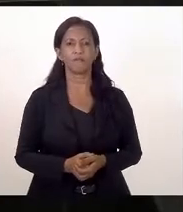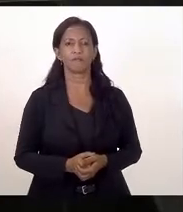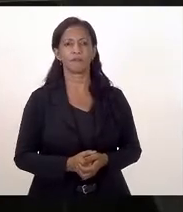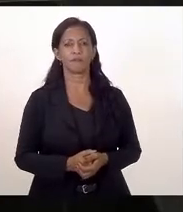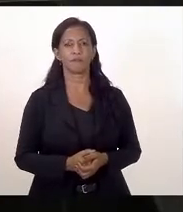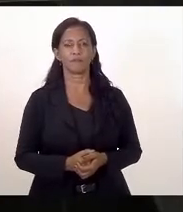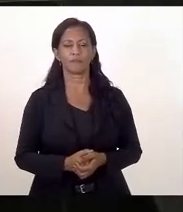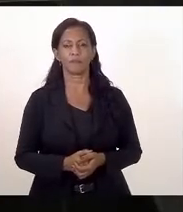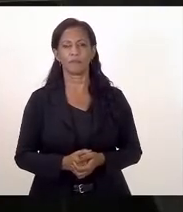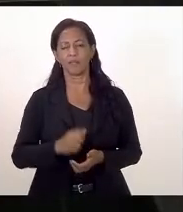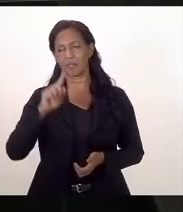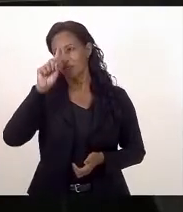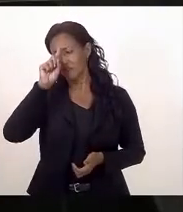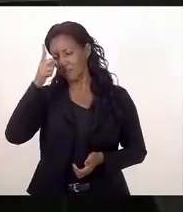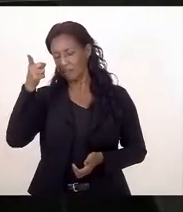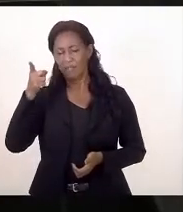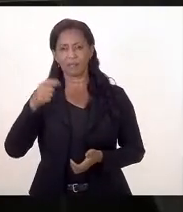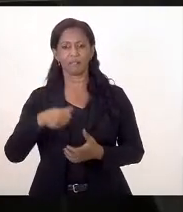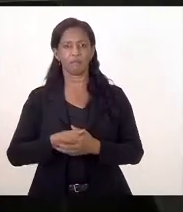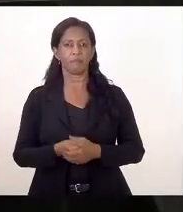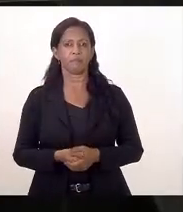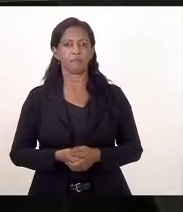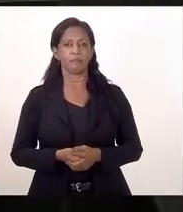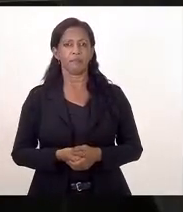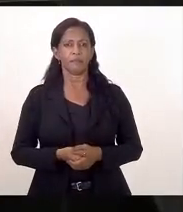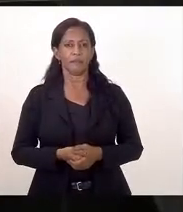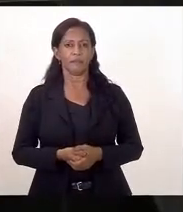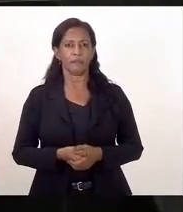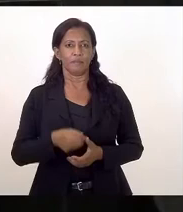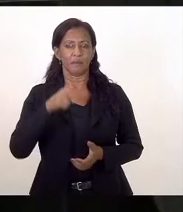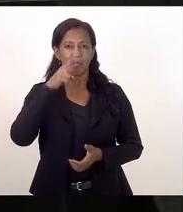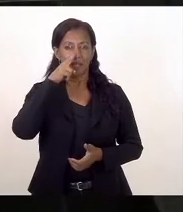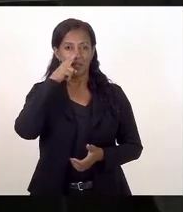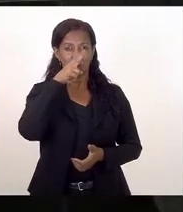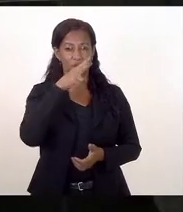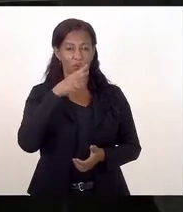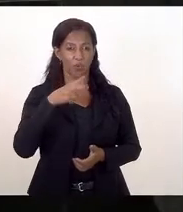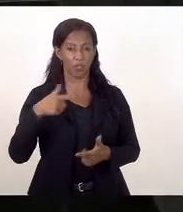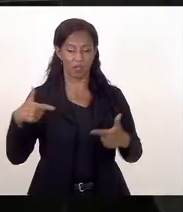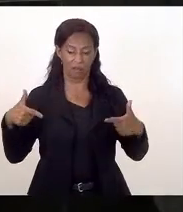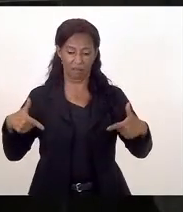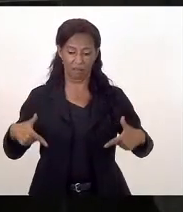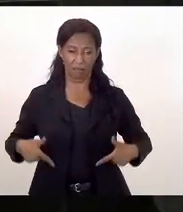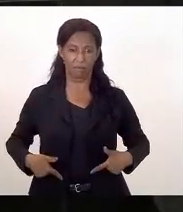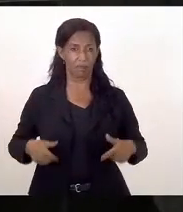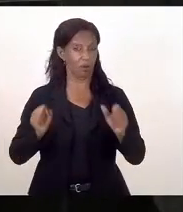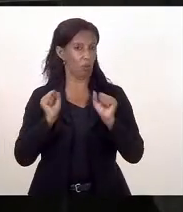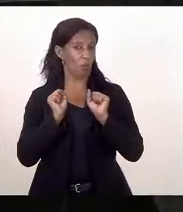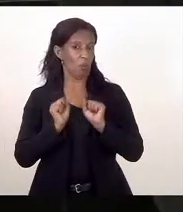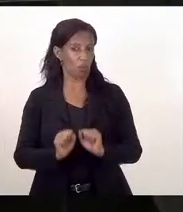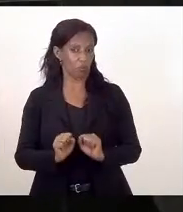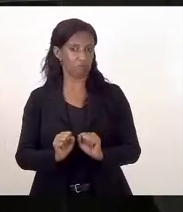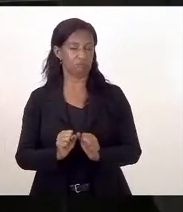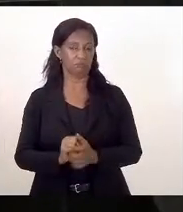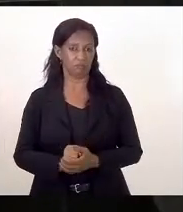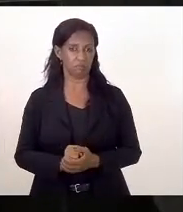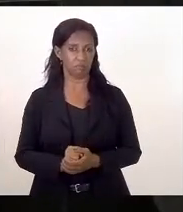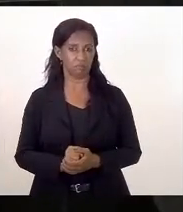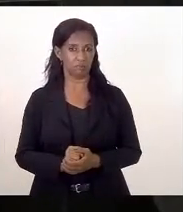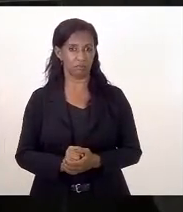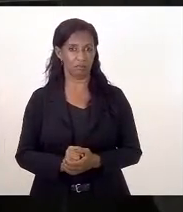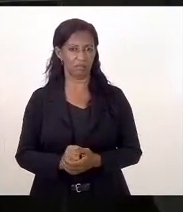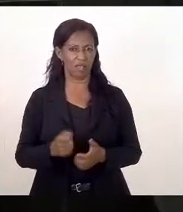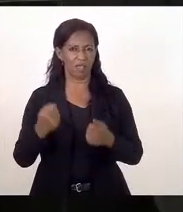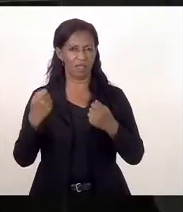em inventar as forças armadas como poder moderador, a querer